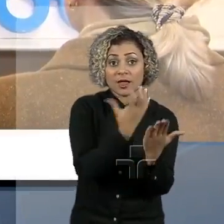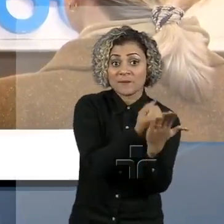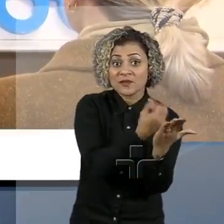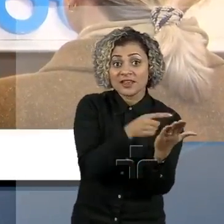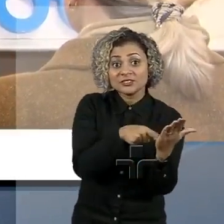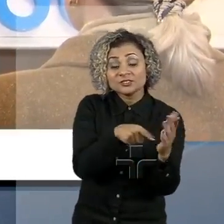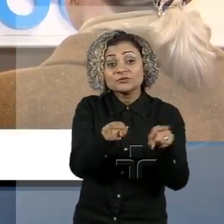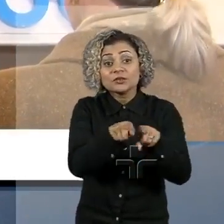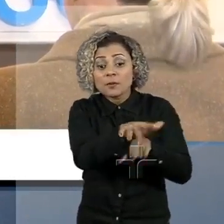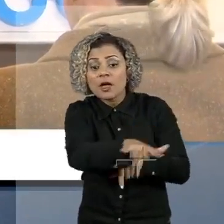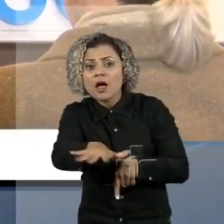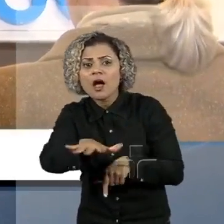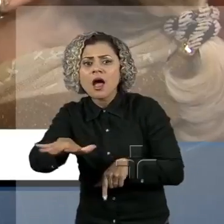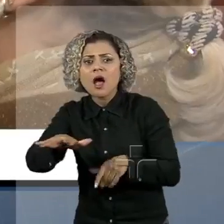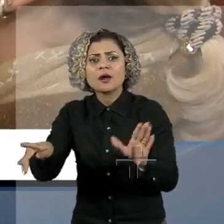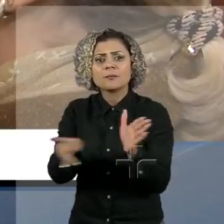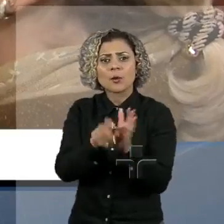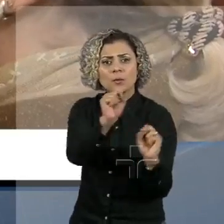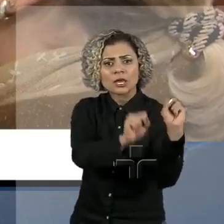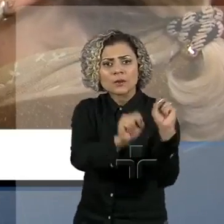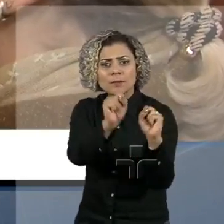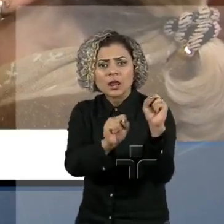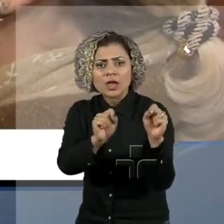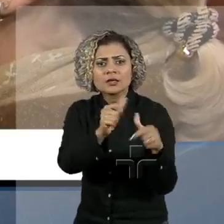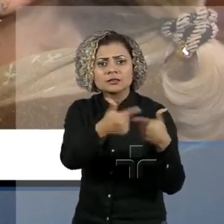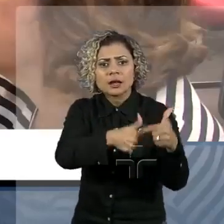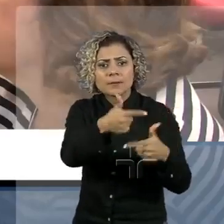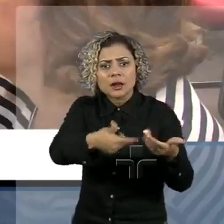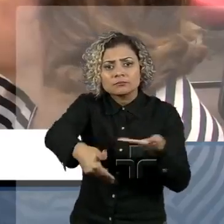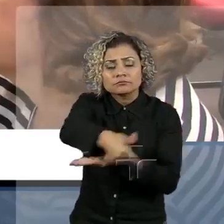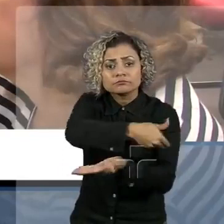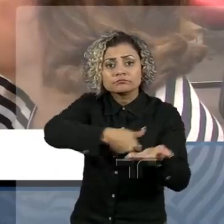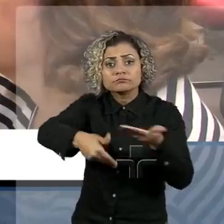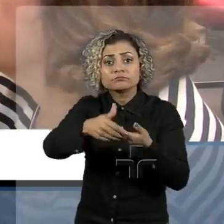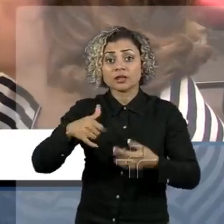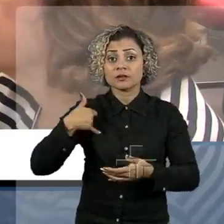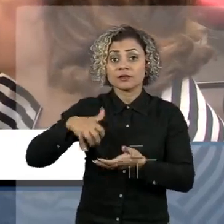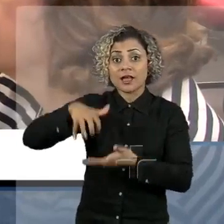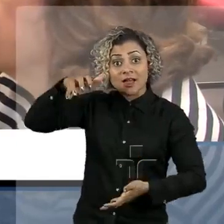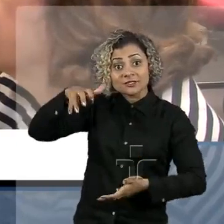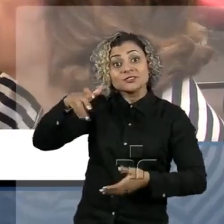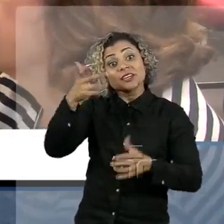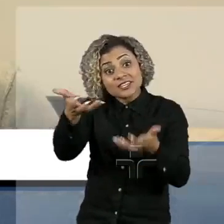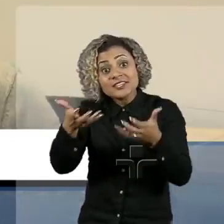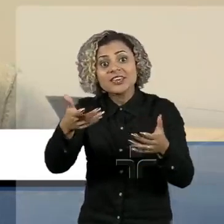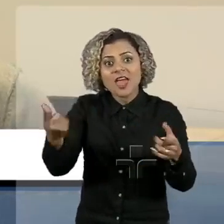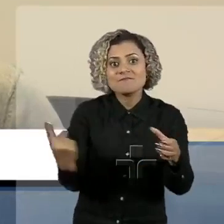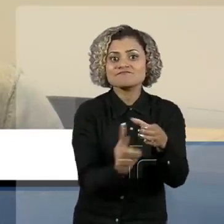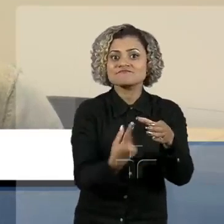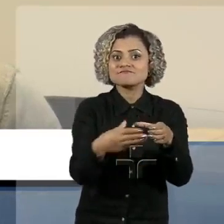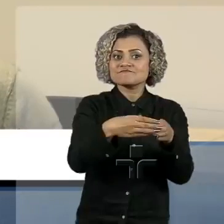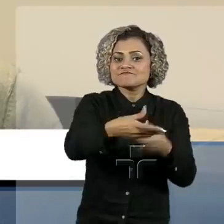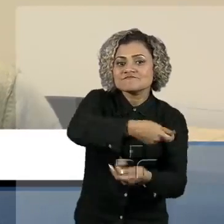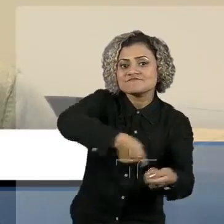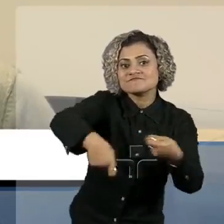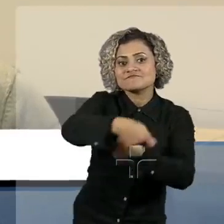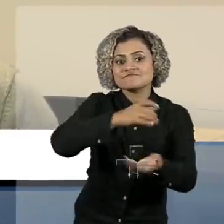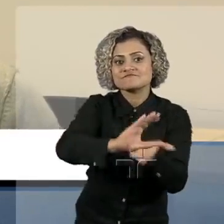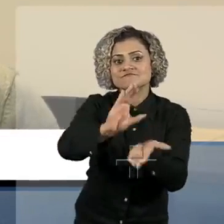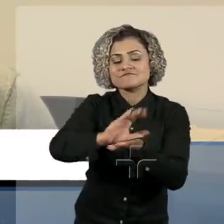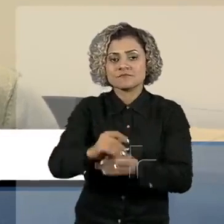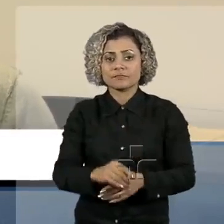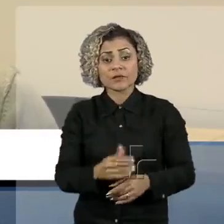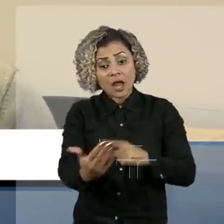Aplicativos e áreas de coworking passam a atender um público mais velho que quer empreender. Isso ajuda